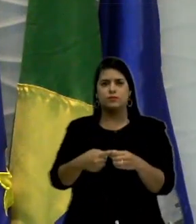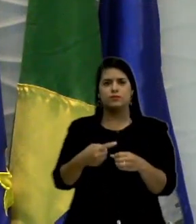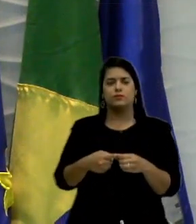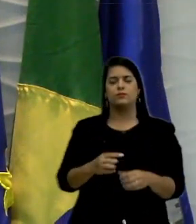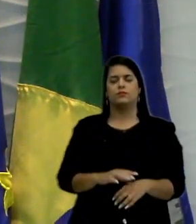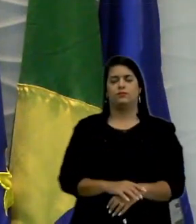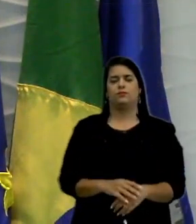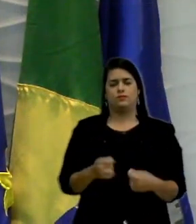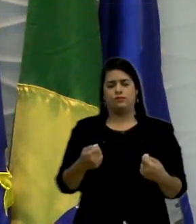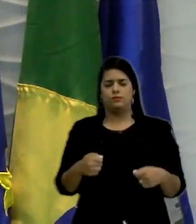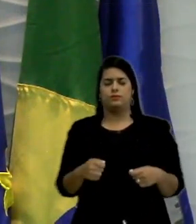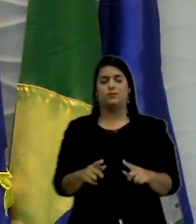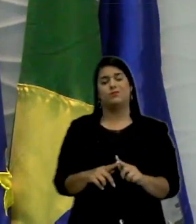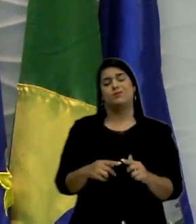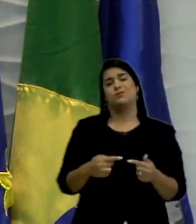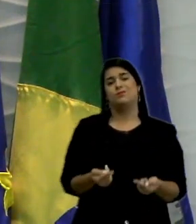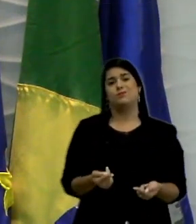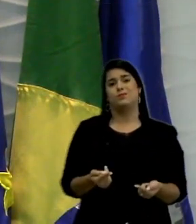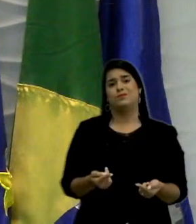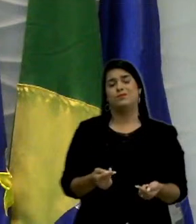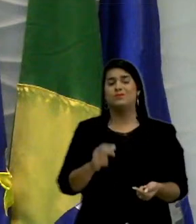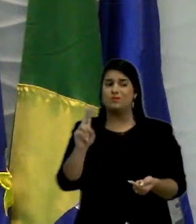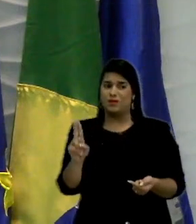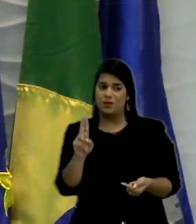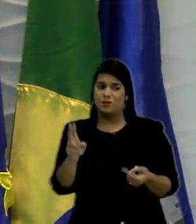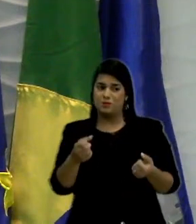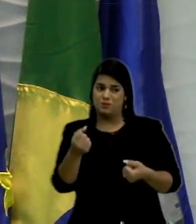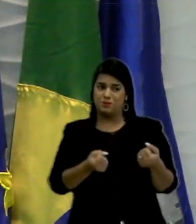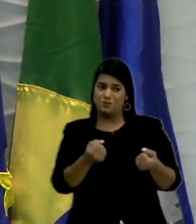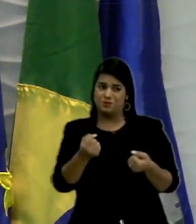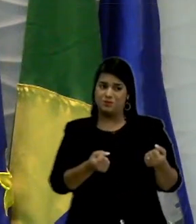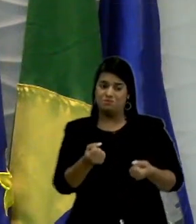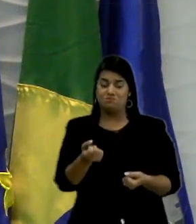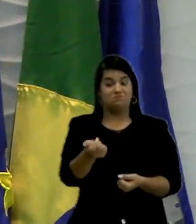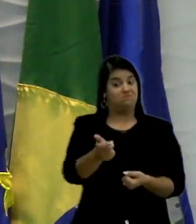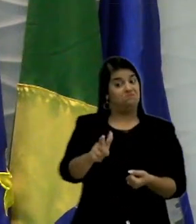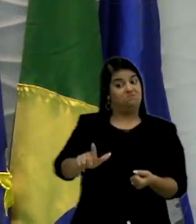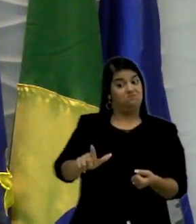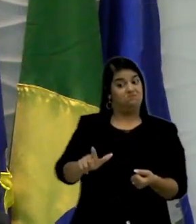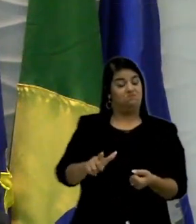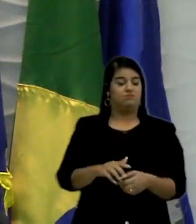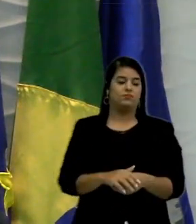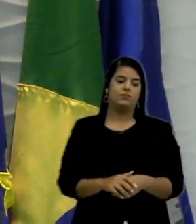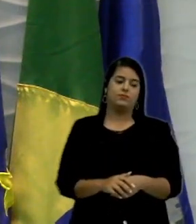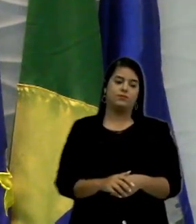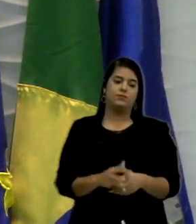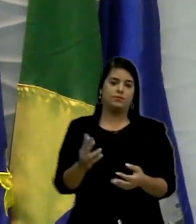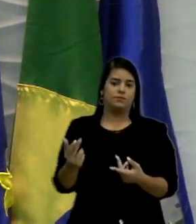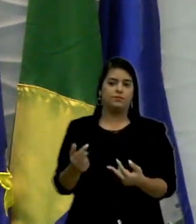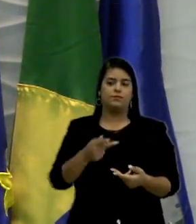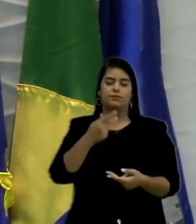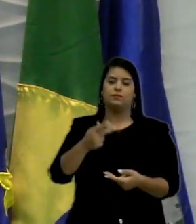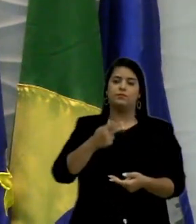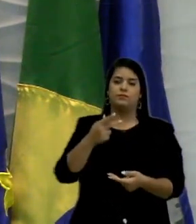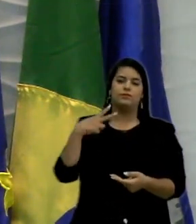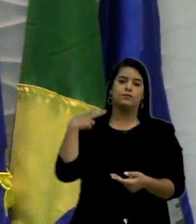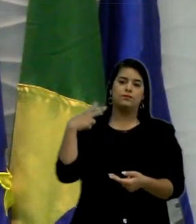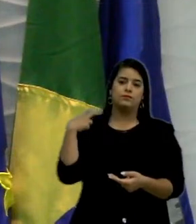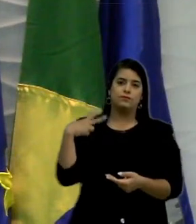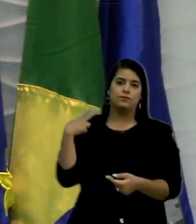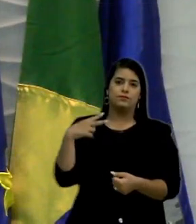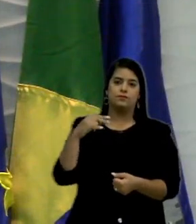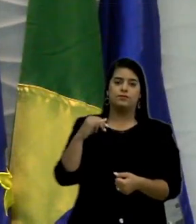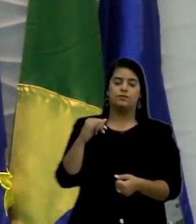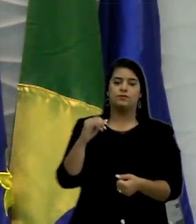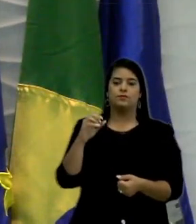Palmares, mas infelizmente o uso desse carro teve outros fins. Como falou o vereador Avanildo no seu discurso, carregando